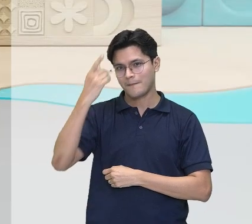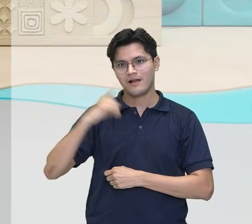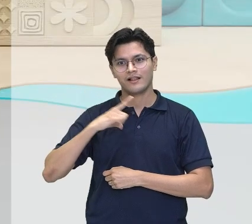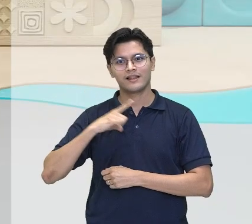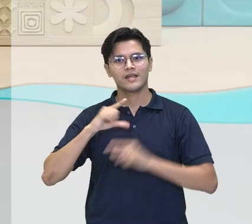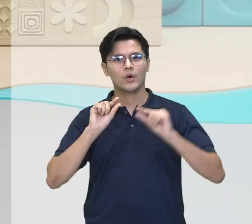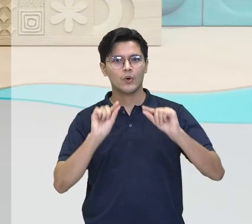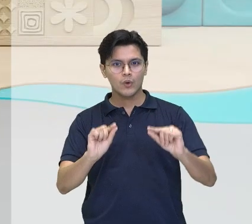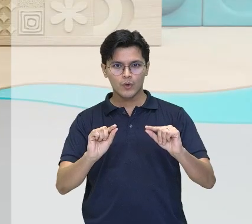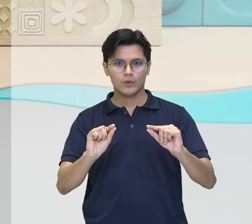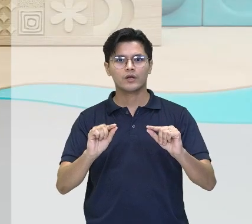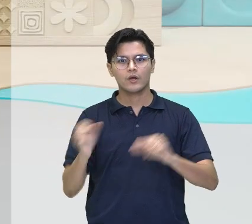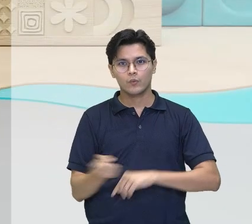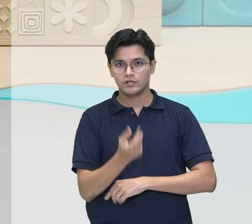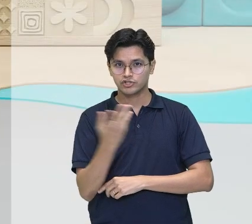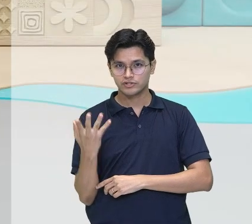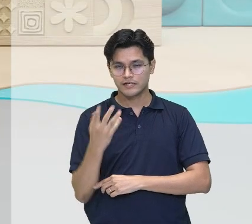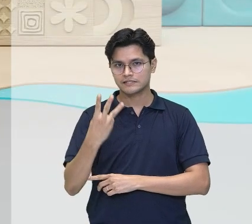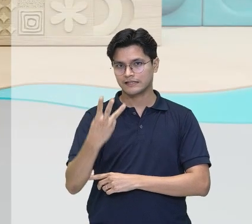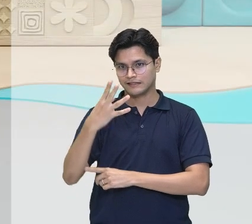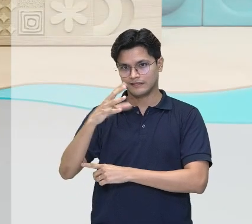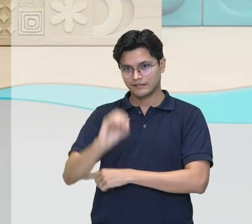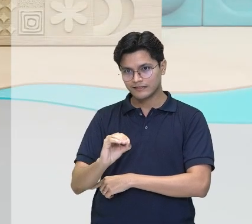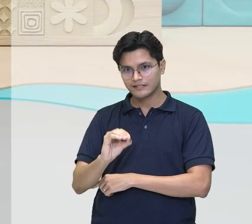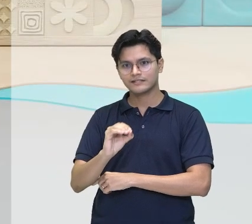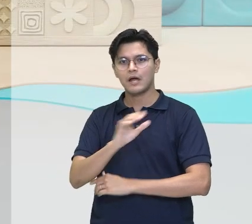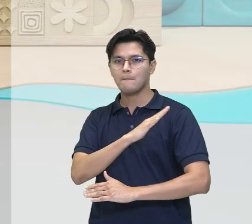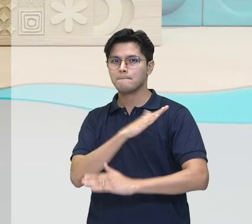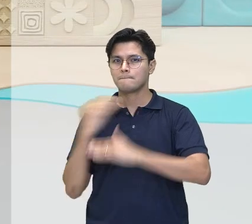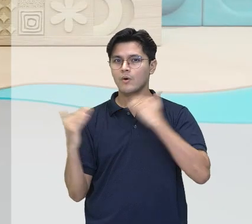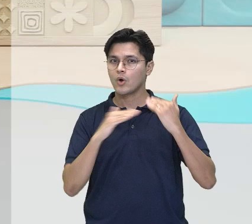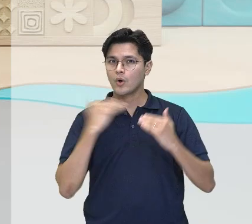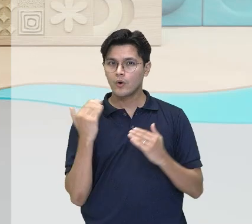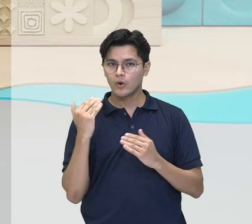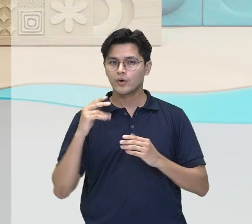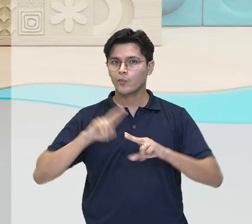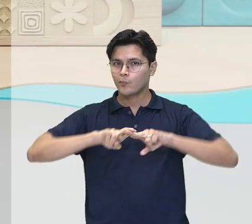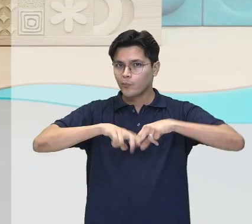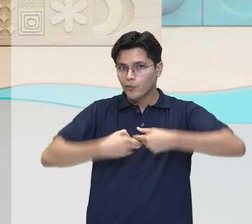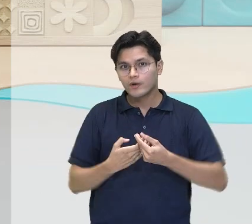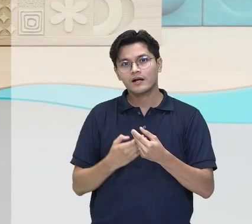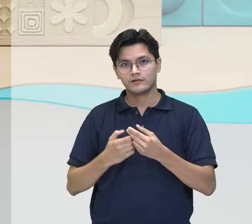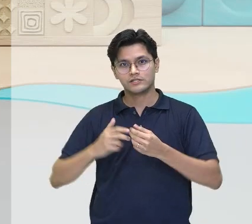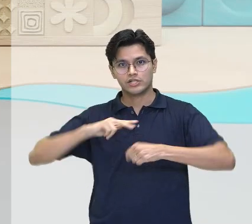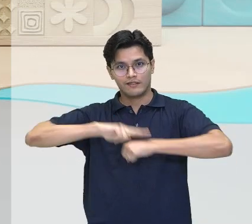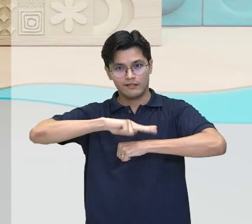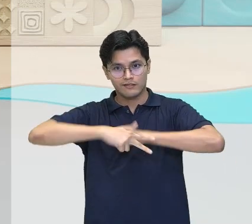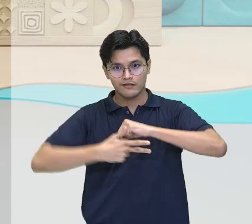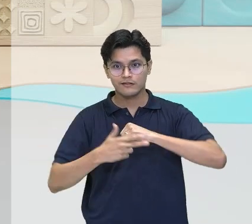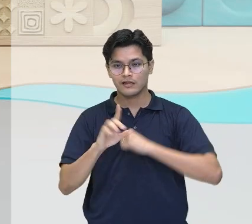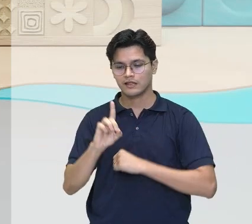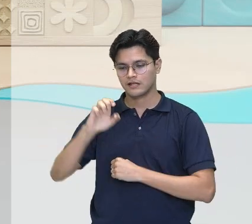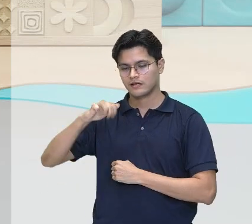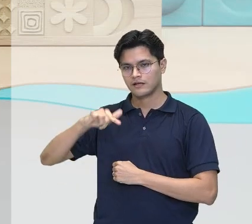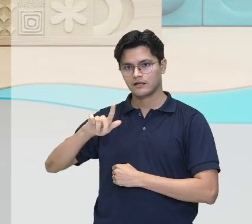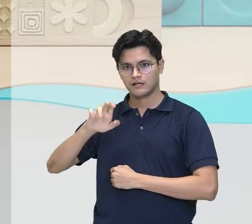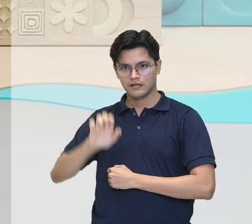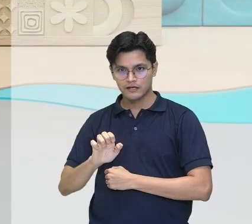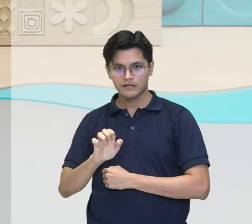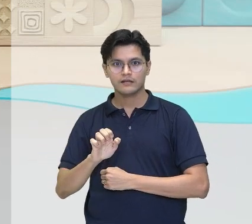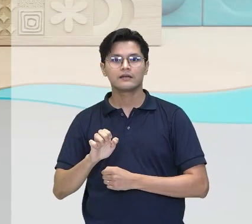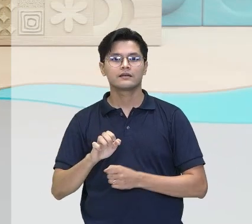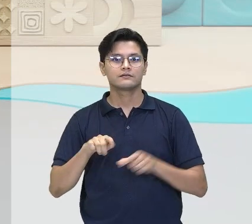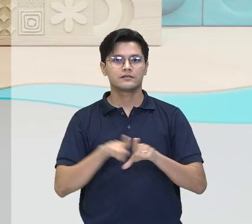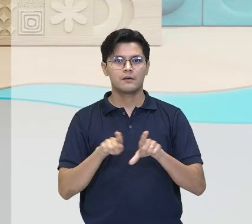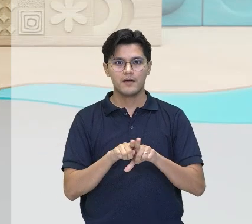30 casos de morte por dengue em 2024. Bahia é o estado do Nordeste